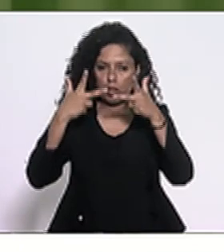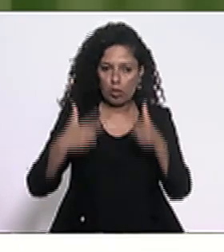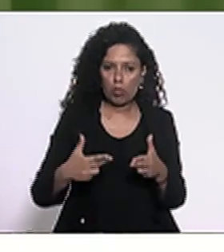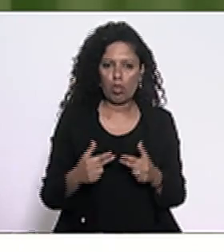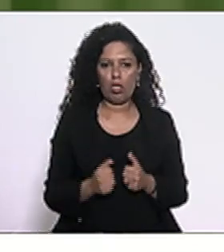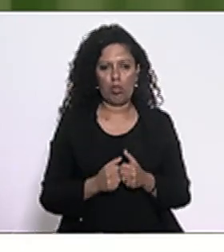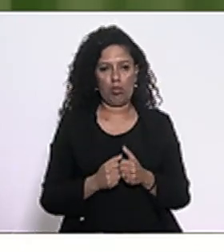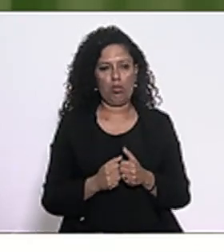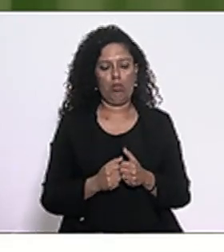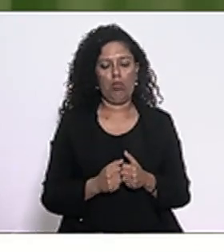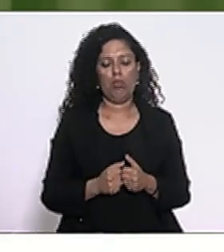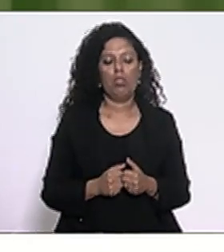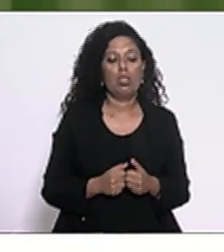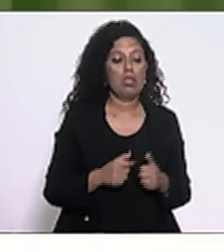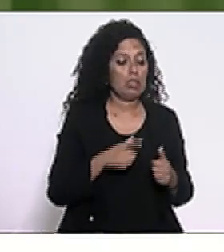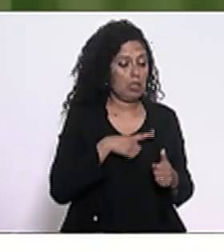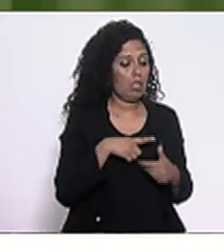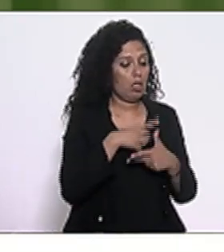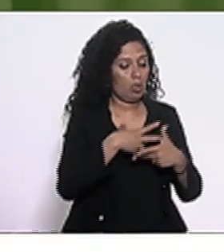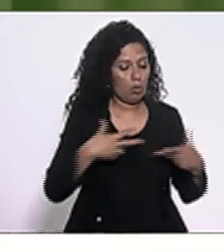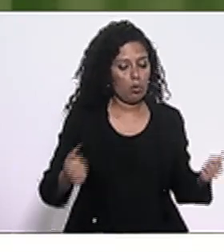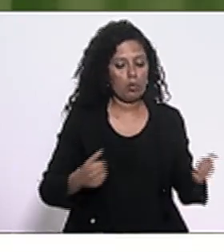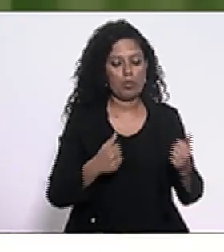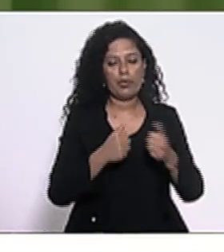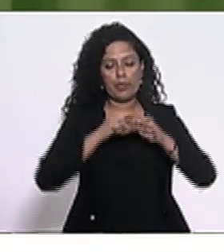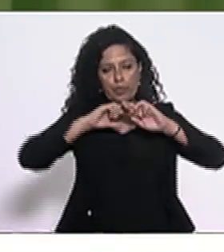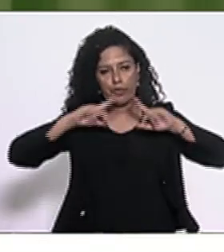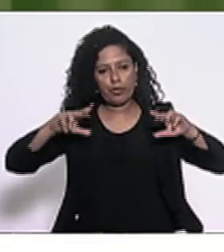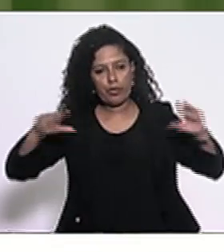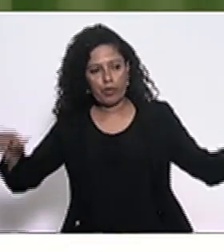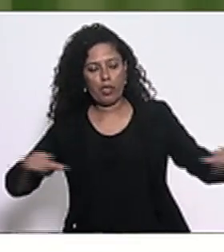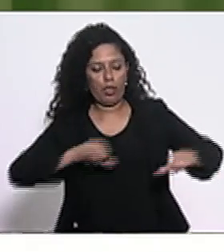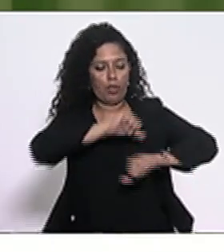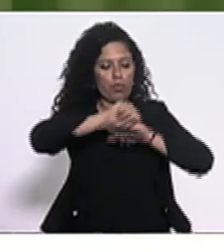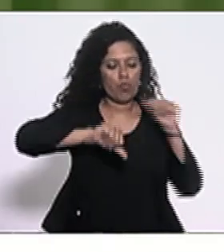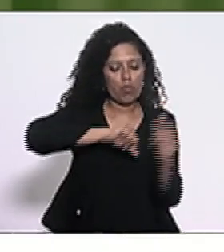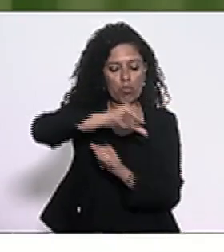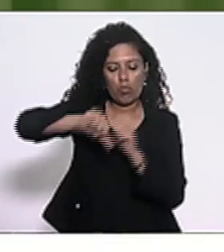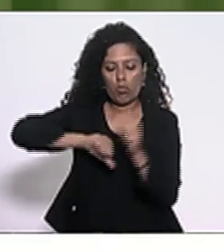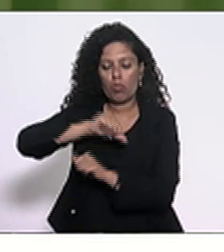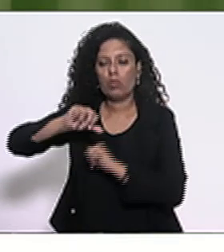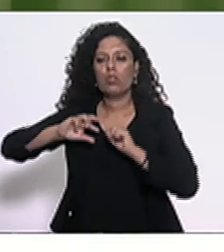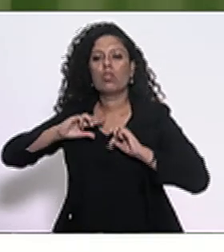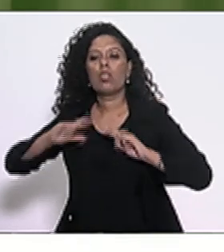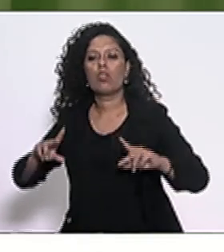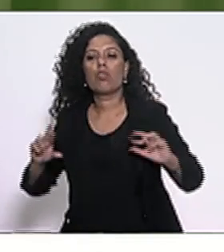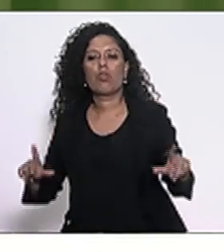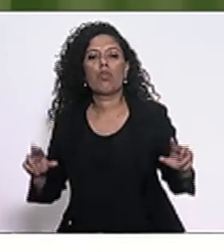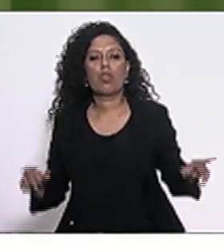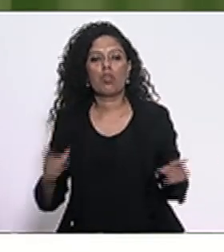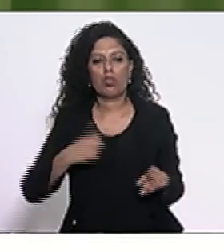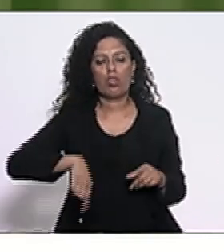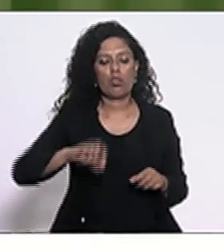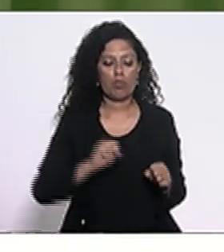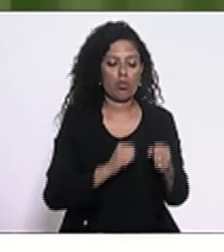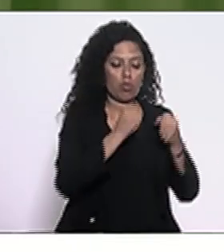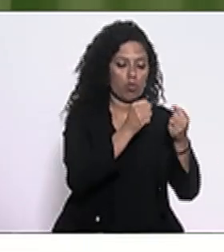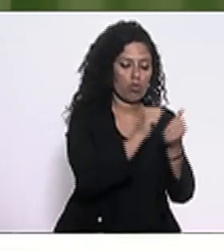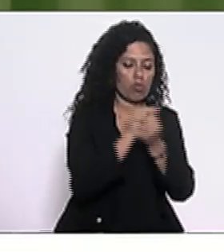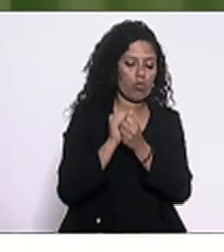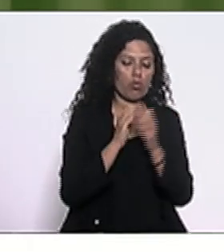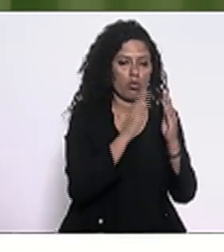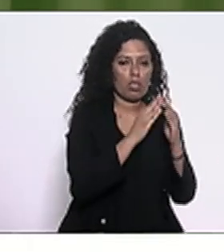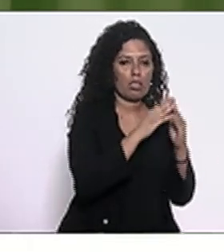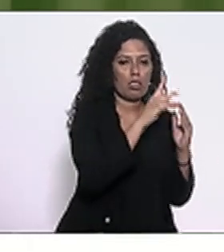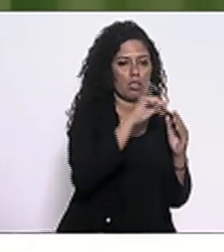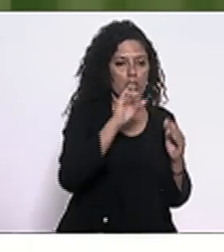arcabouço de convergência, de centralização de compras, de padronização, eles já estão sendo normatizados pela Casa Civil. Eu citei o